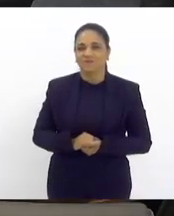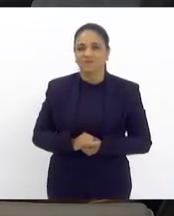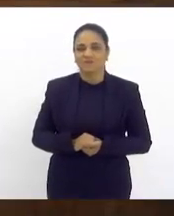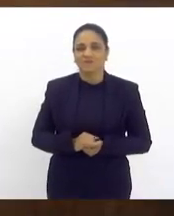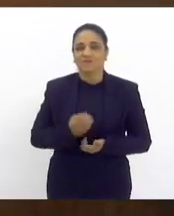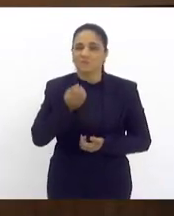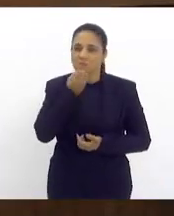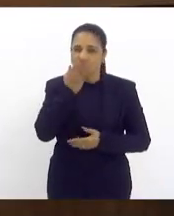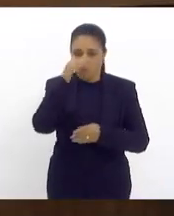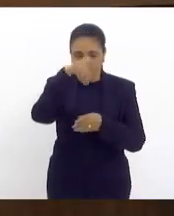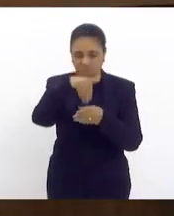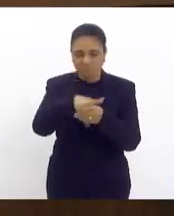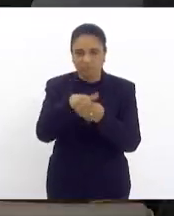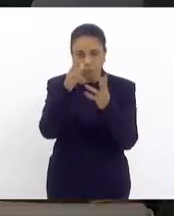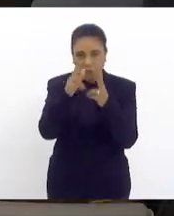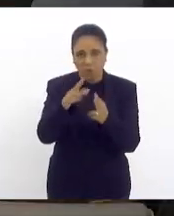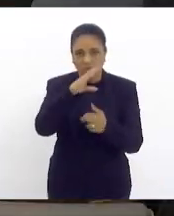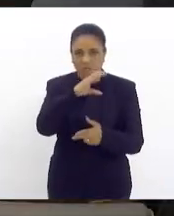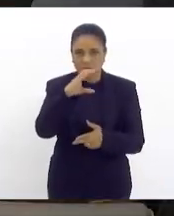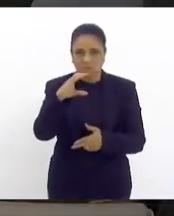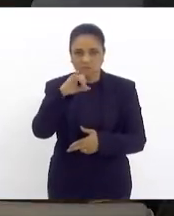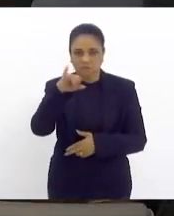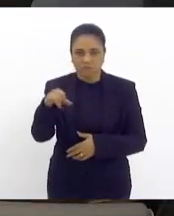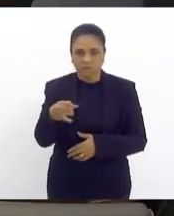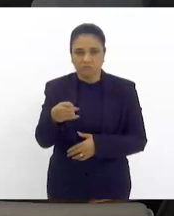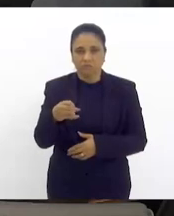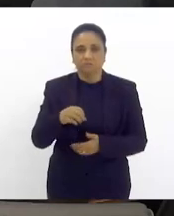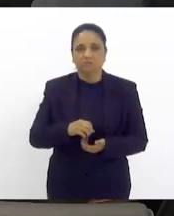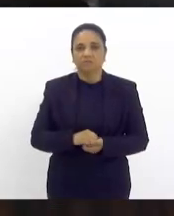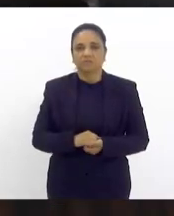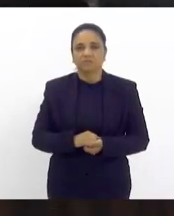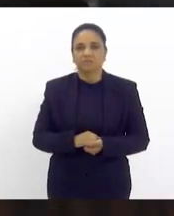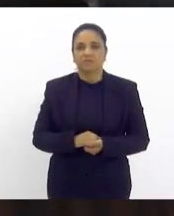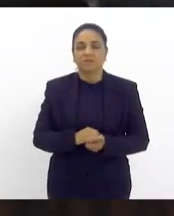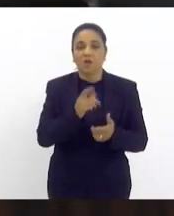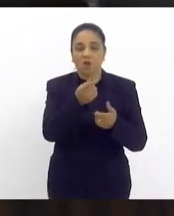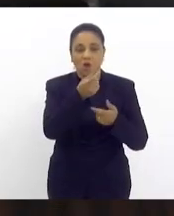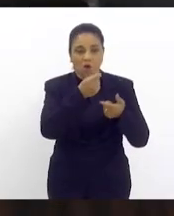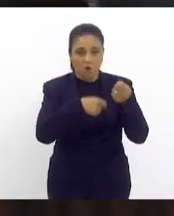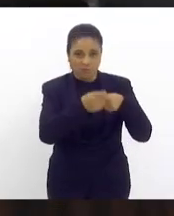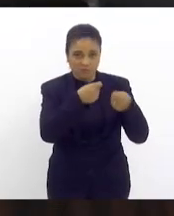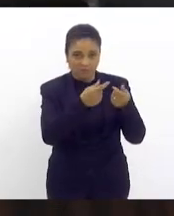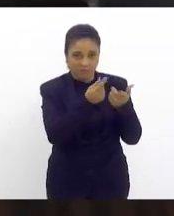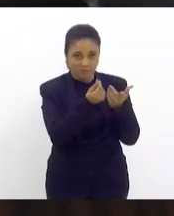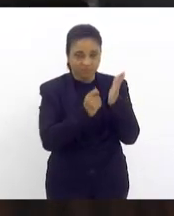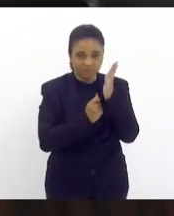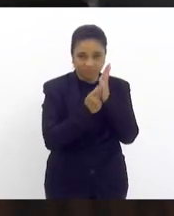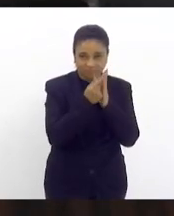voto com a ccj seu presente Parabéns orçamento fina